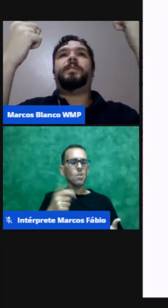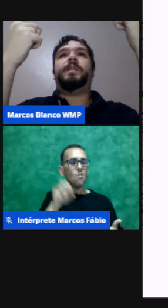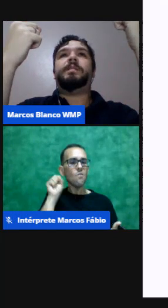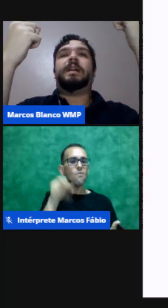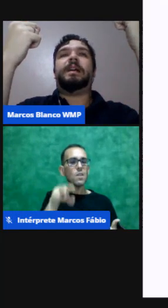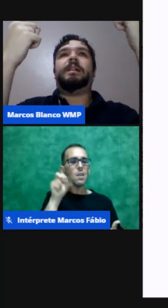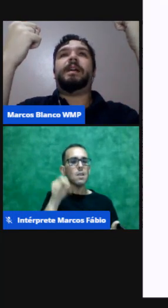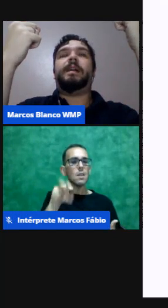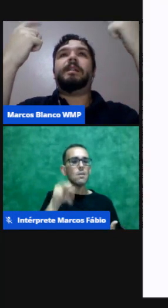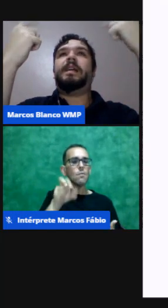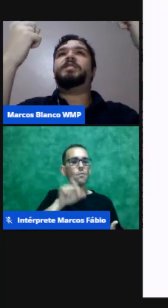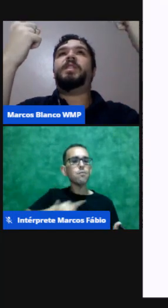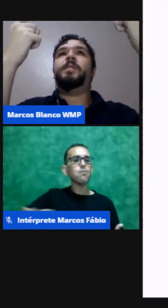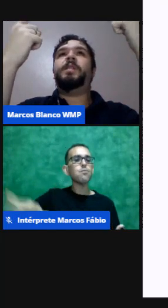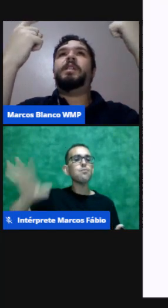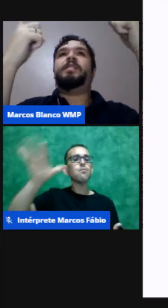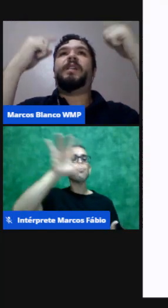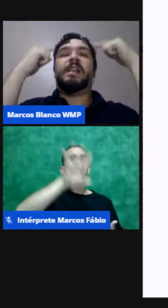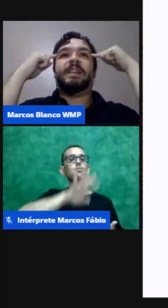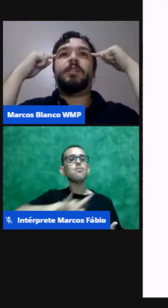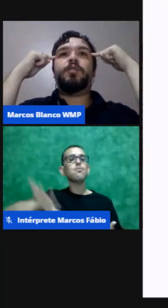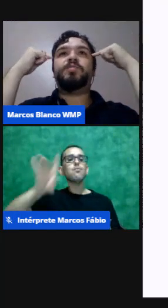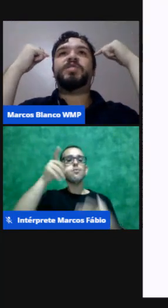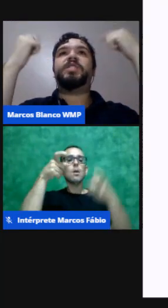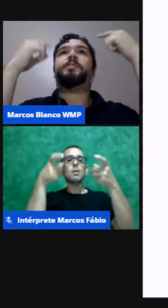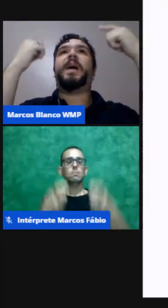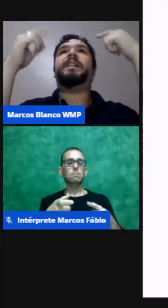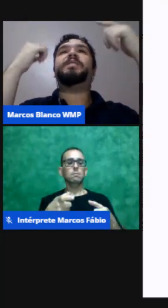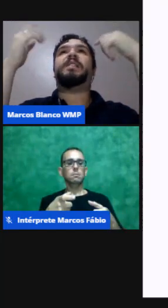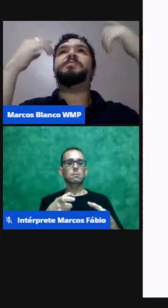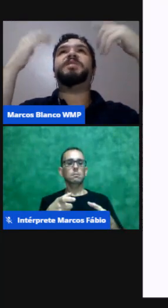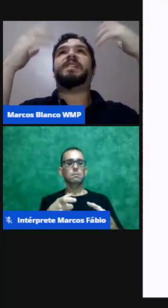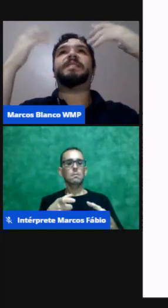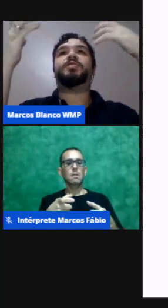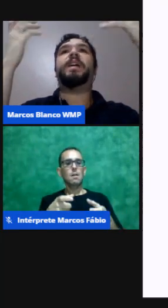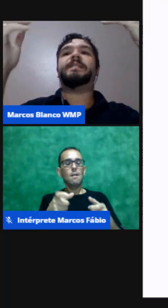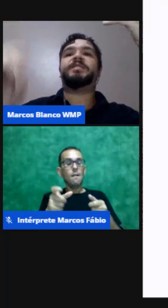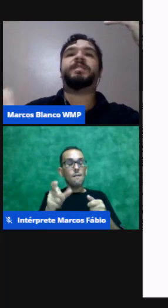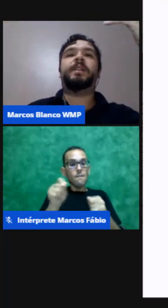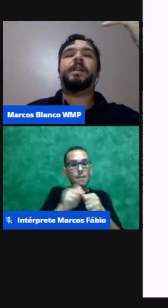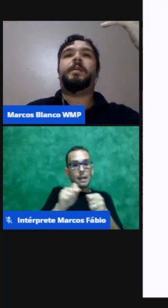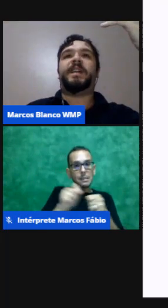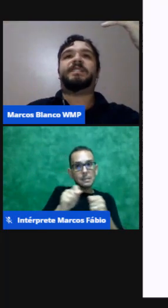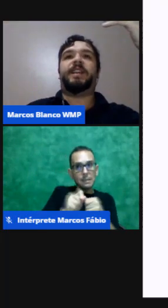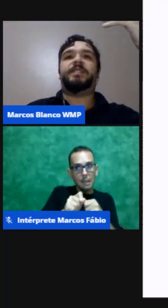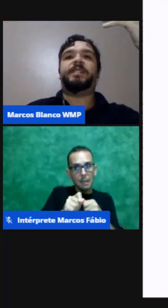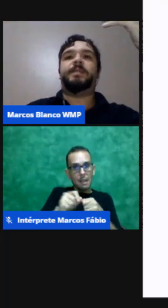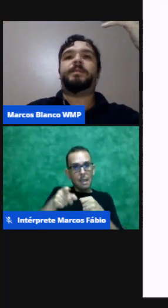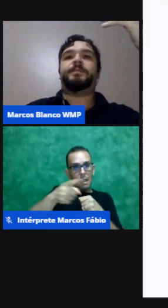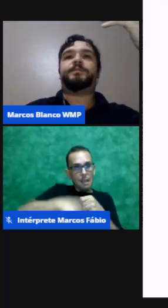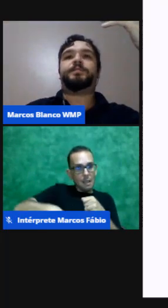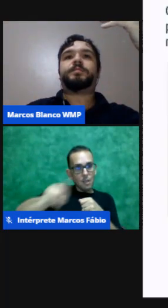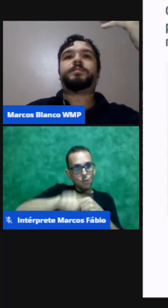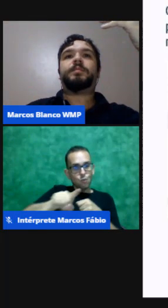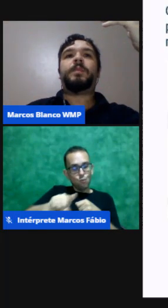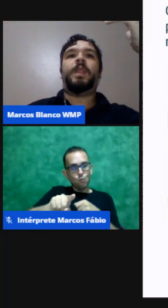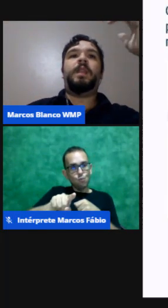no local, na região. Fazer com que os mosquitos parem de transmitir essas doenças para a